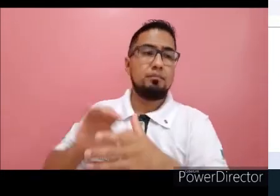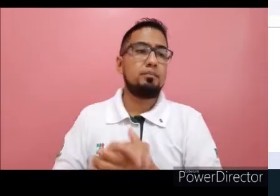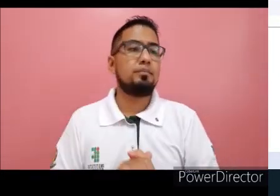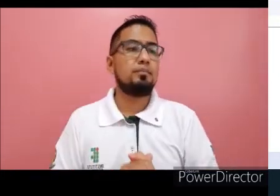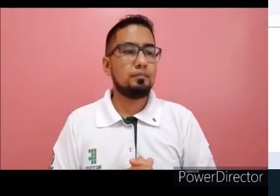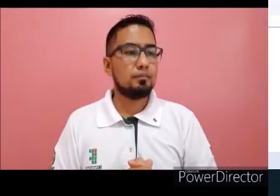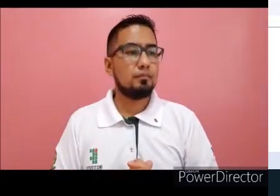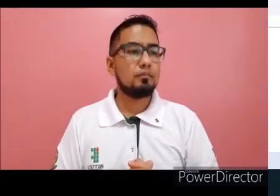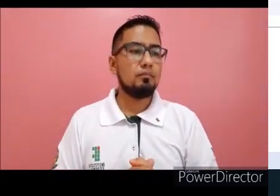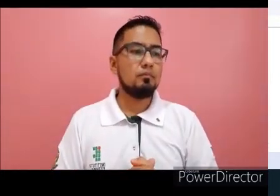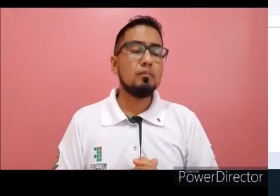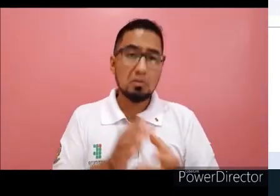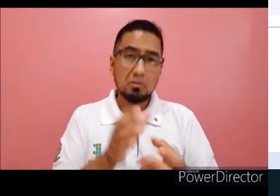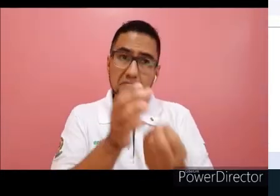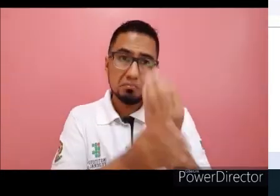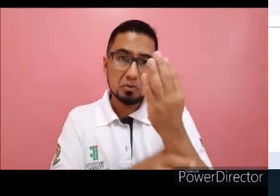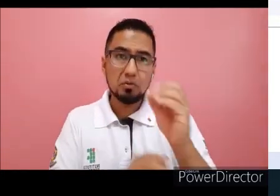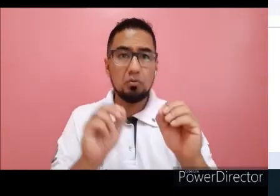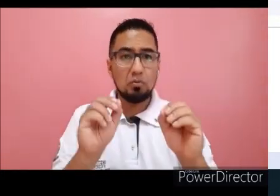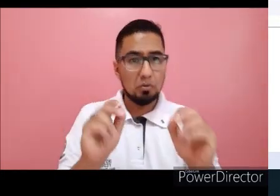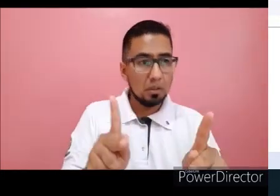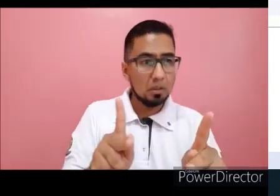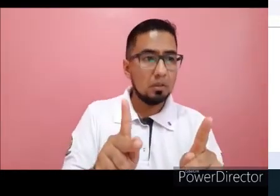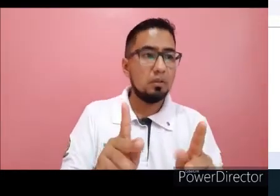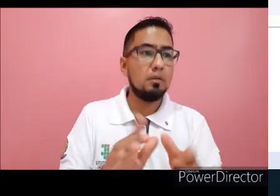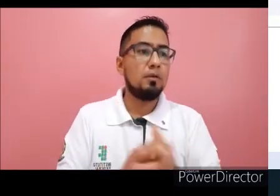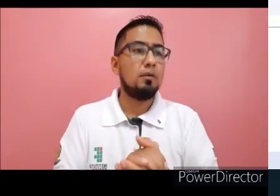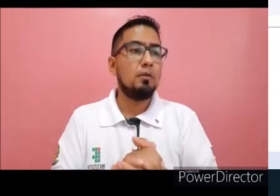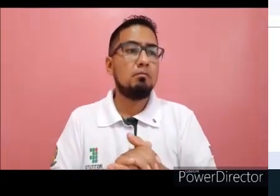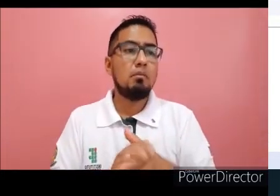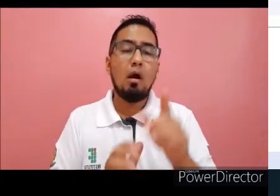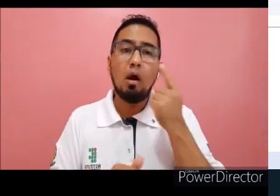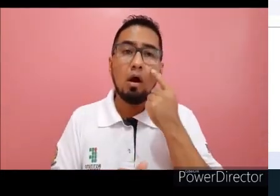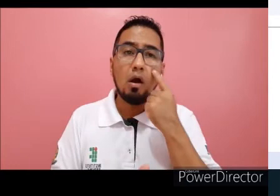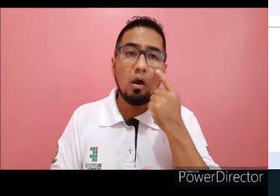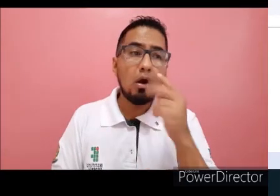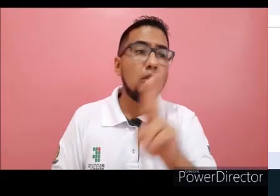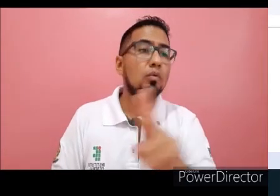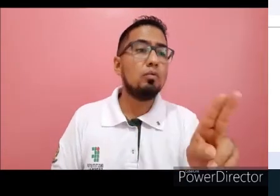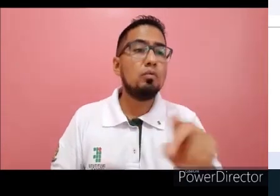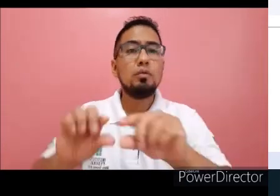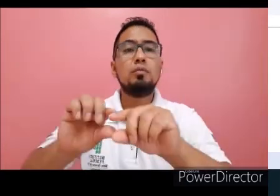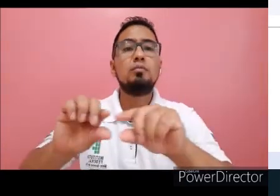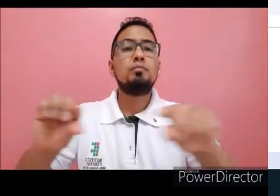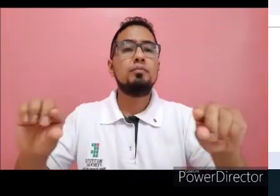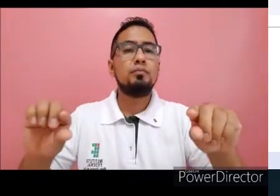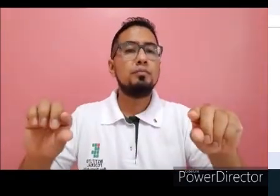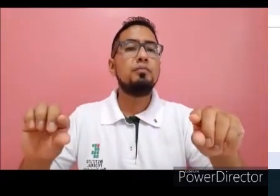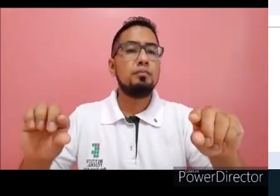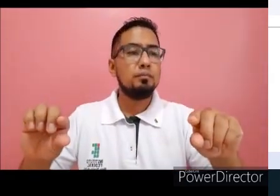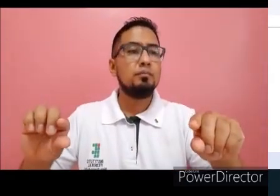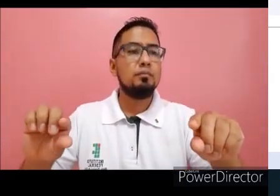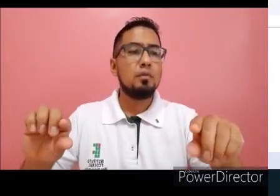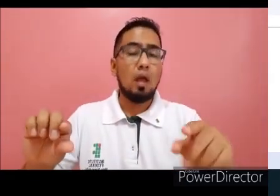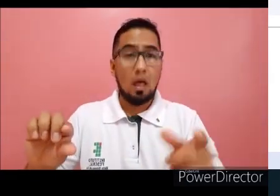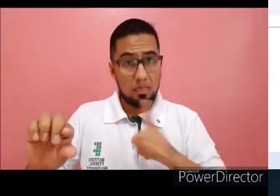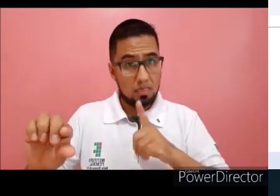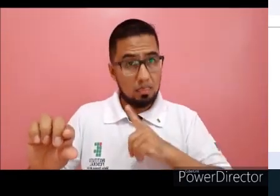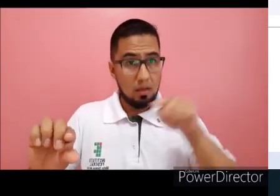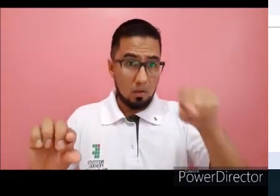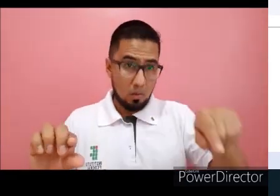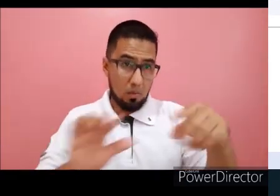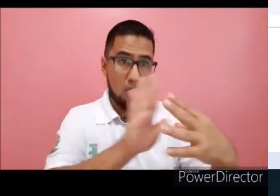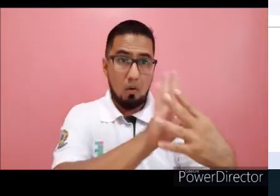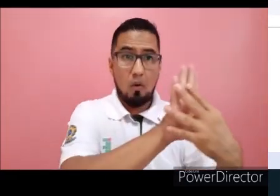dela, view 1, view 2, né? Classe view. Ok, bacana. Olha só, pessoal. Agora a gente tem dois